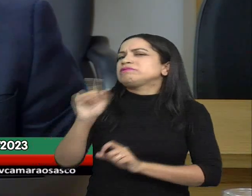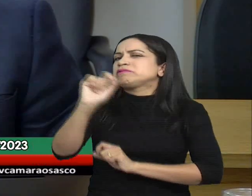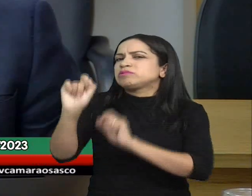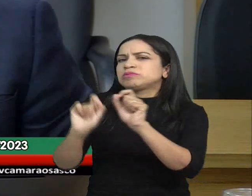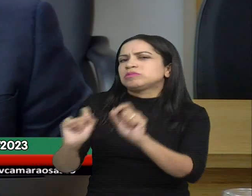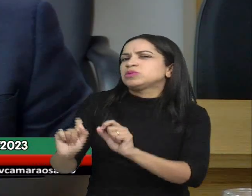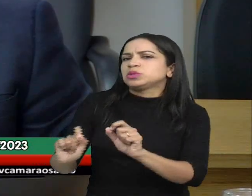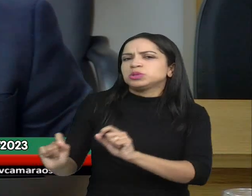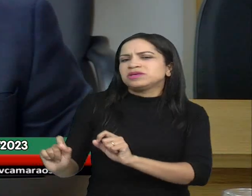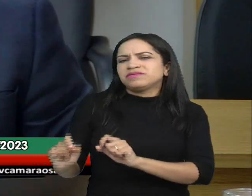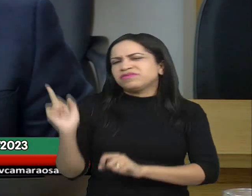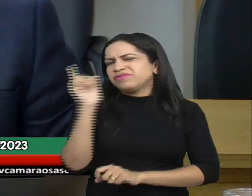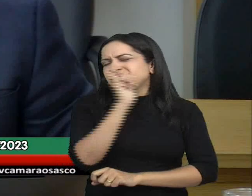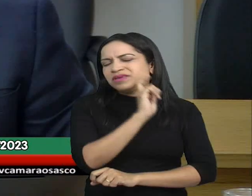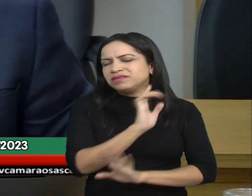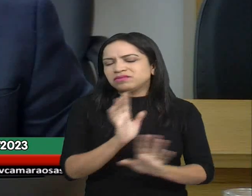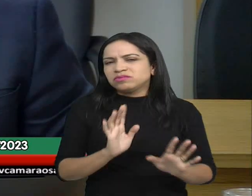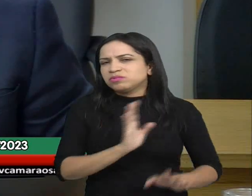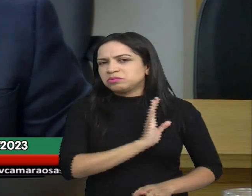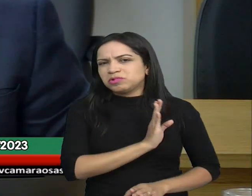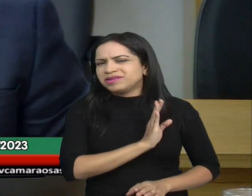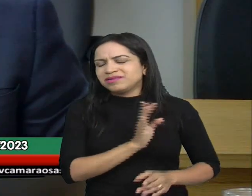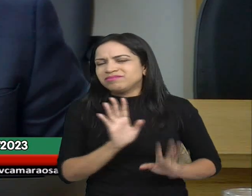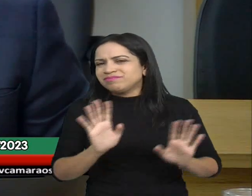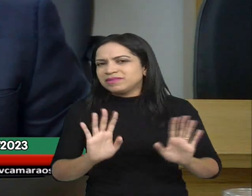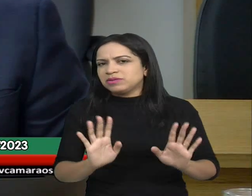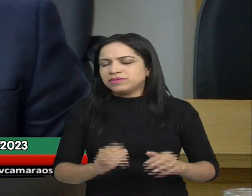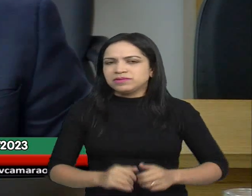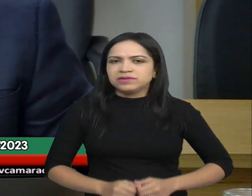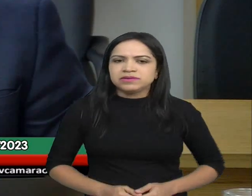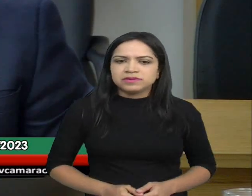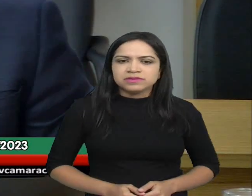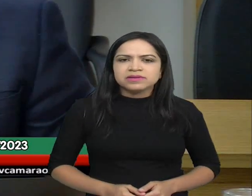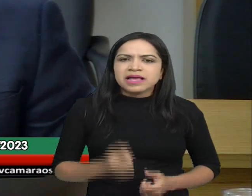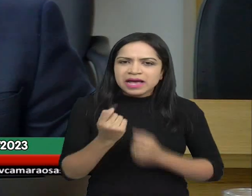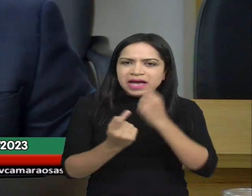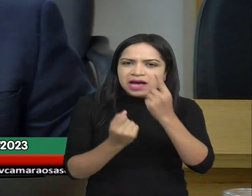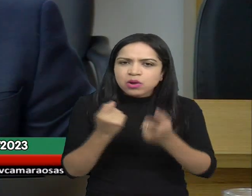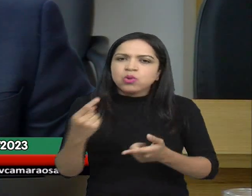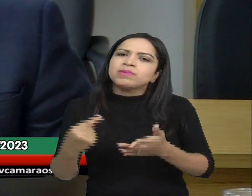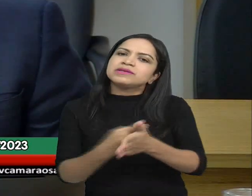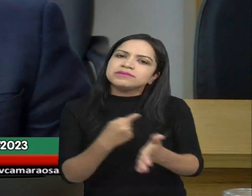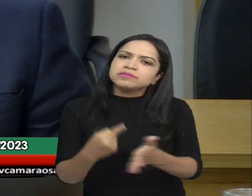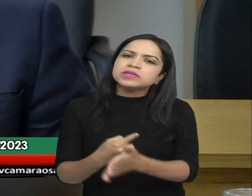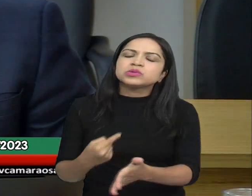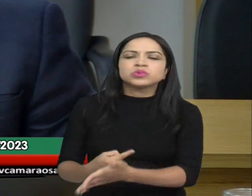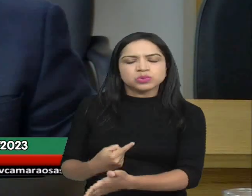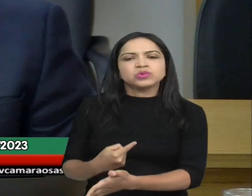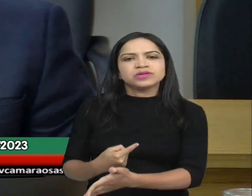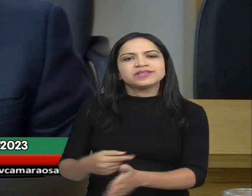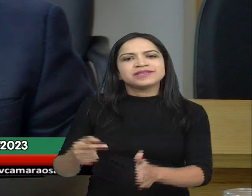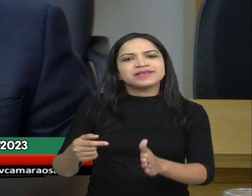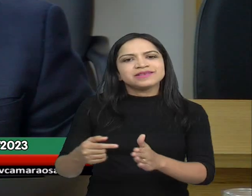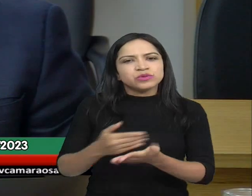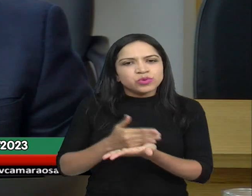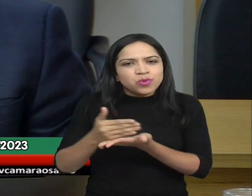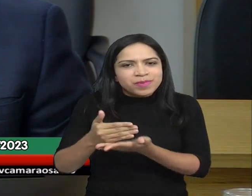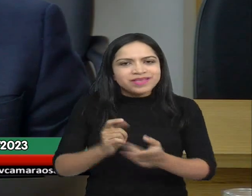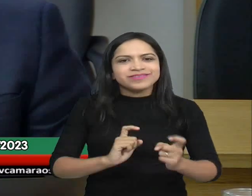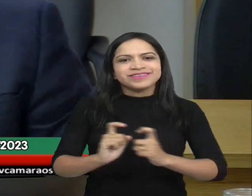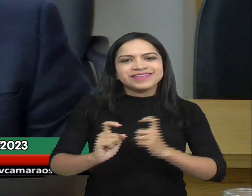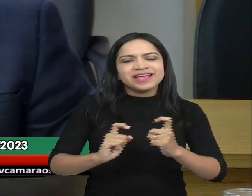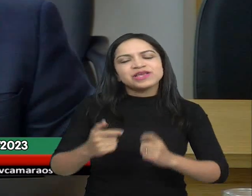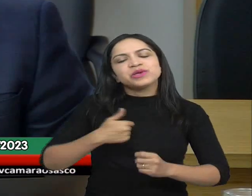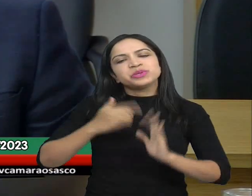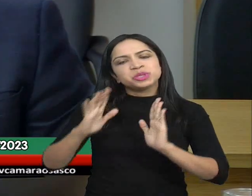coração. Dificilmente. Então, okay. Eu anotei algumas perguntas que a senhora fez no início, eu queria responder. Se o